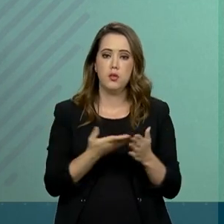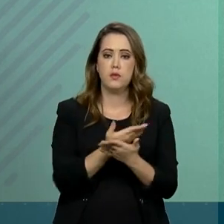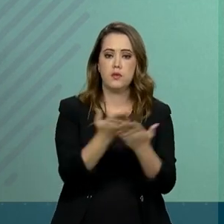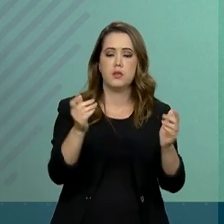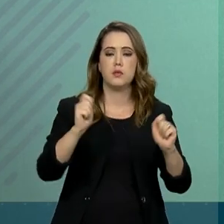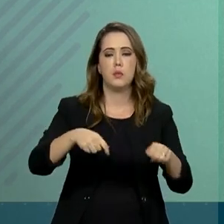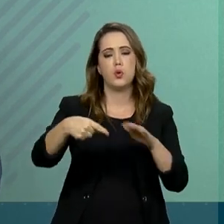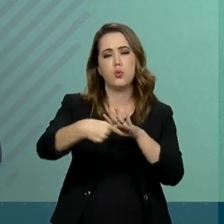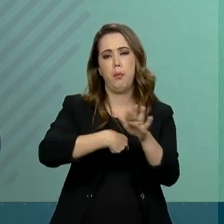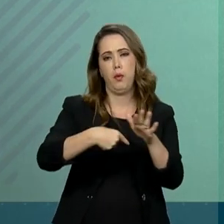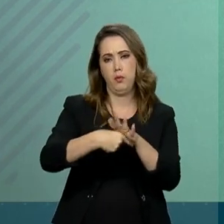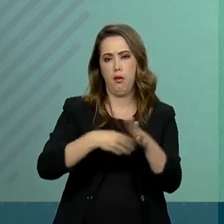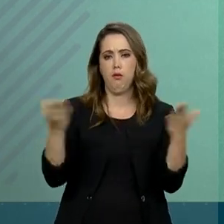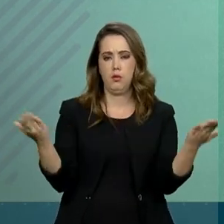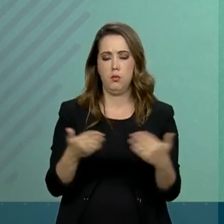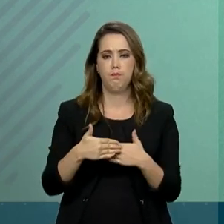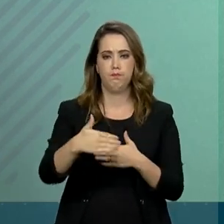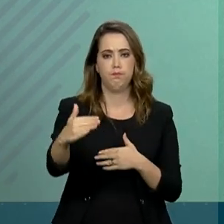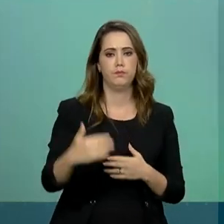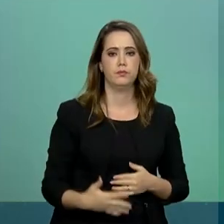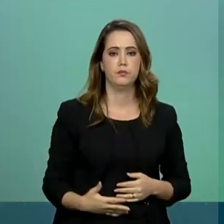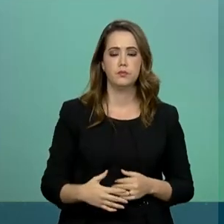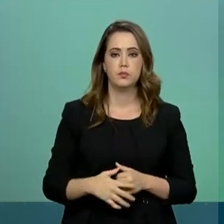vocês para outras perguntas